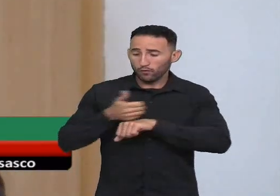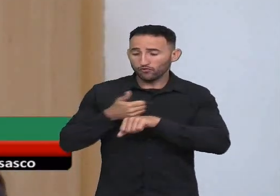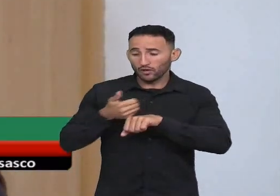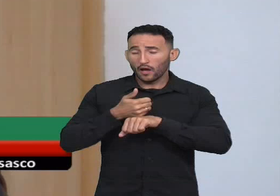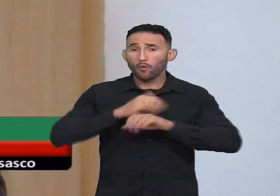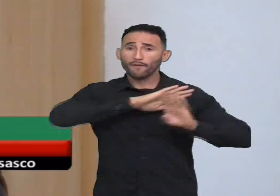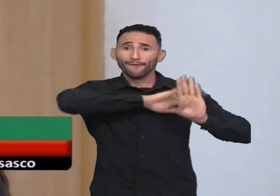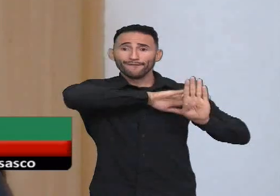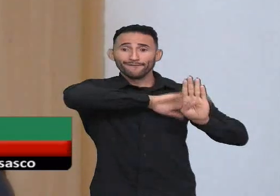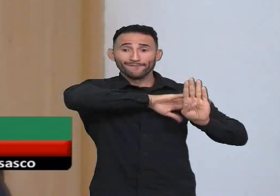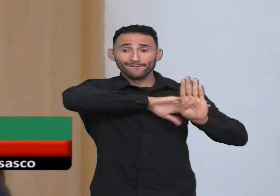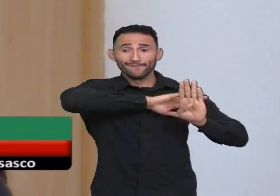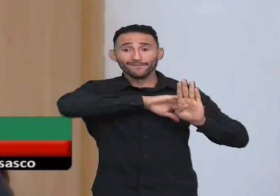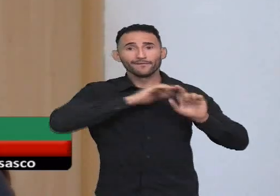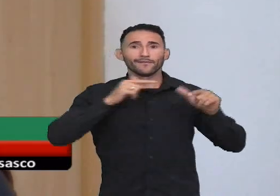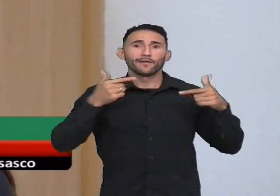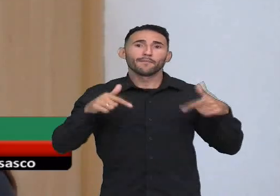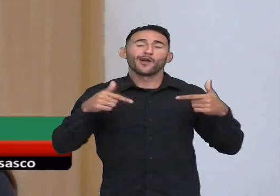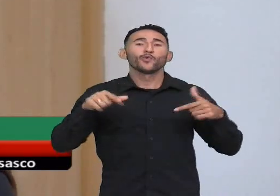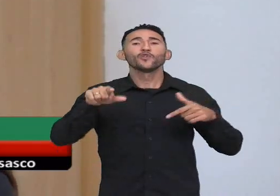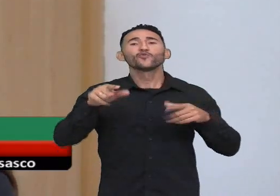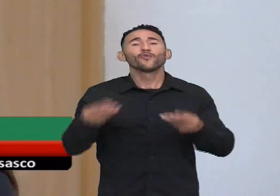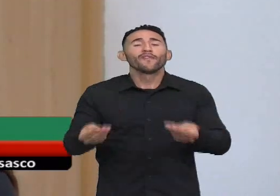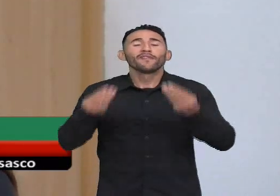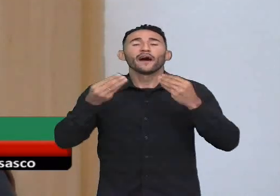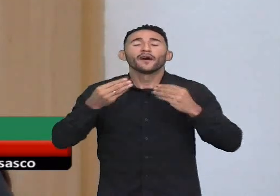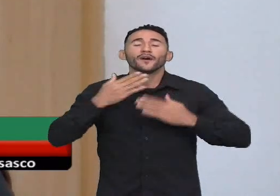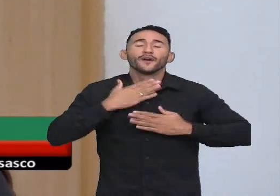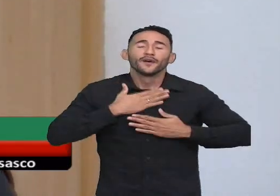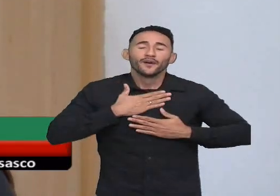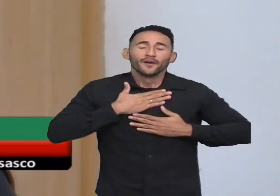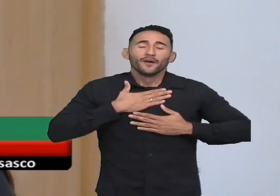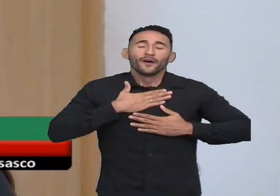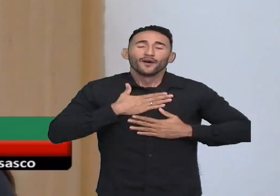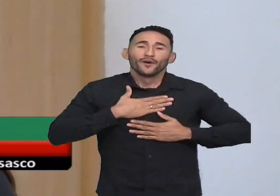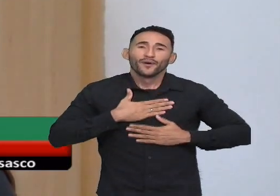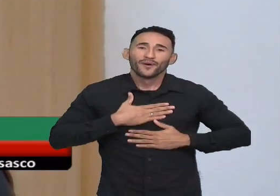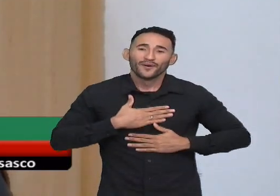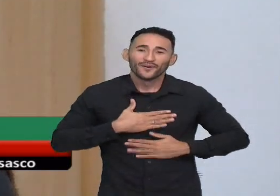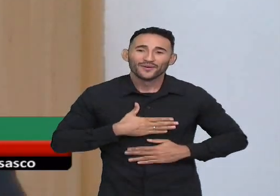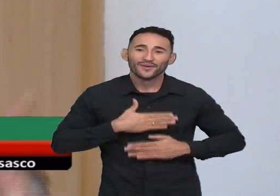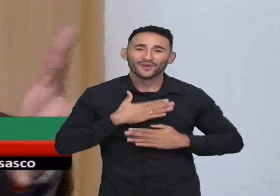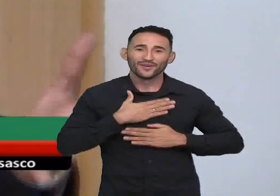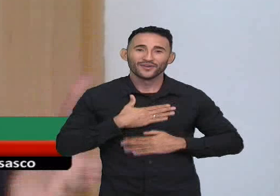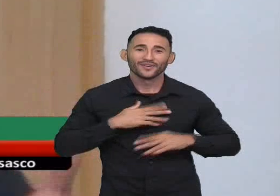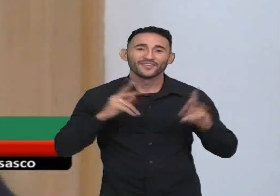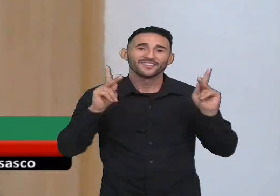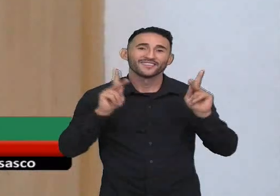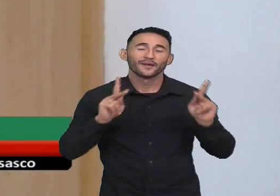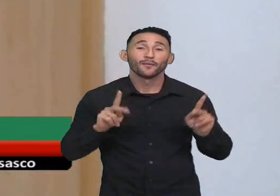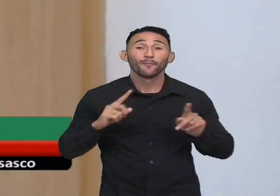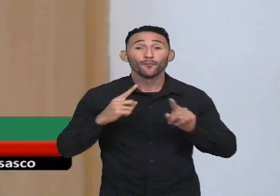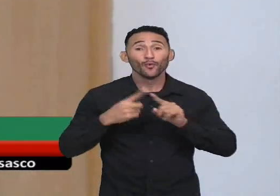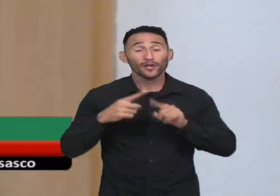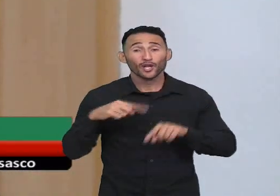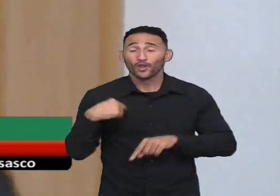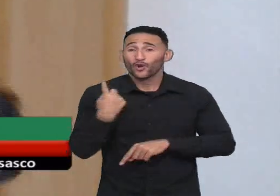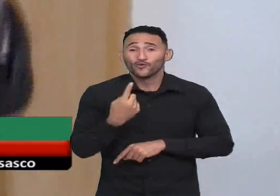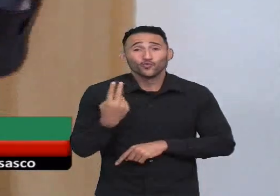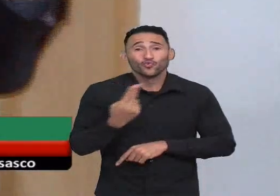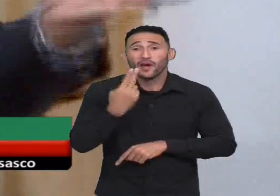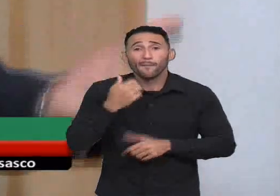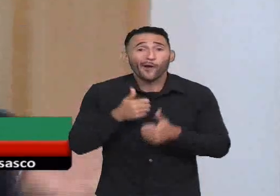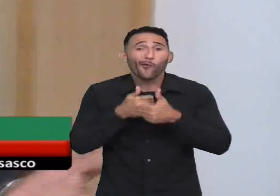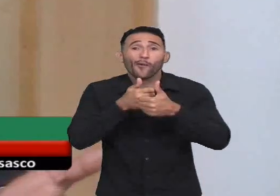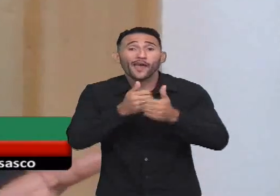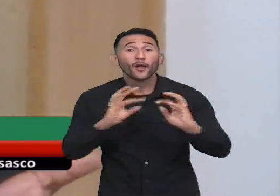trabalho. E isso nos traz uma tranquilidade para estar na Câmara Municipal, porque nós não conseguimos acompanhar todas as demandas. Eu